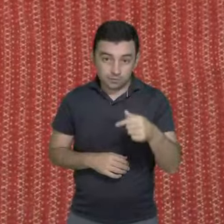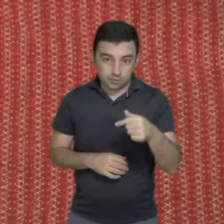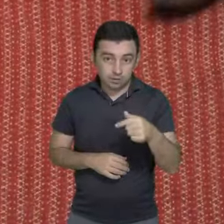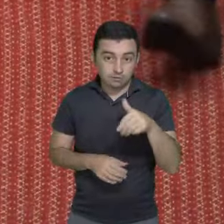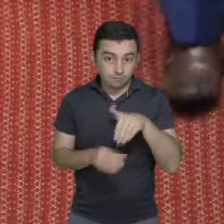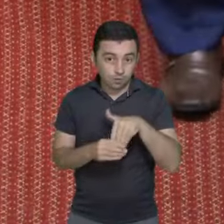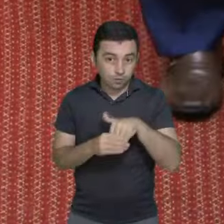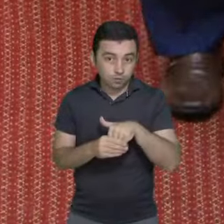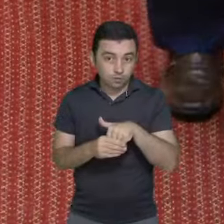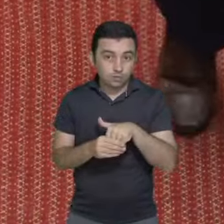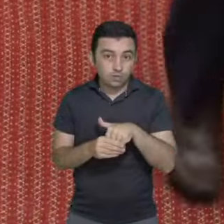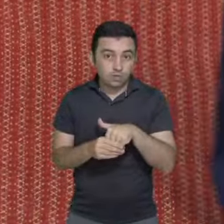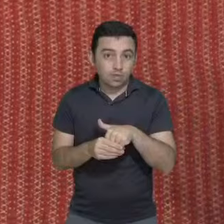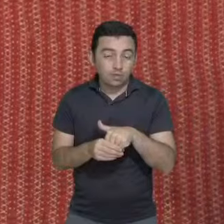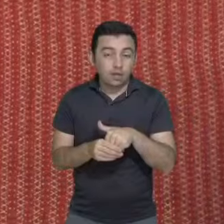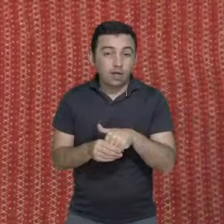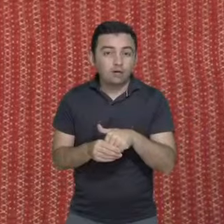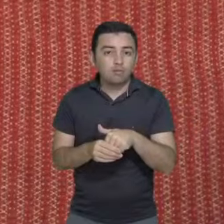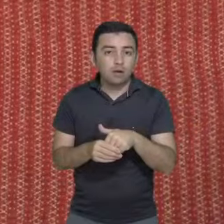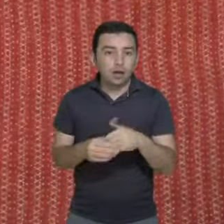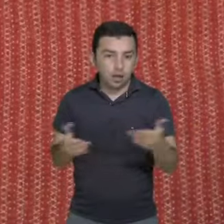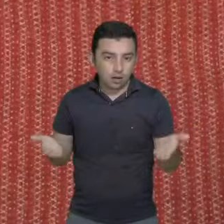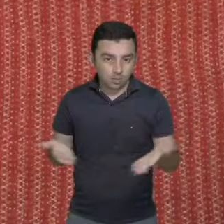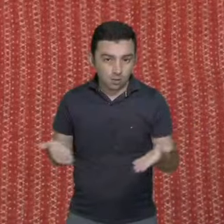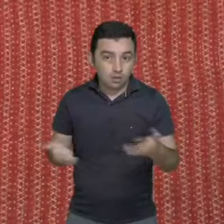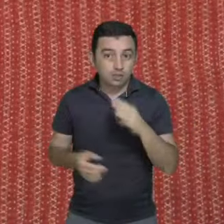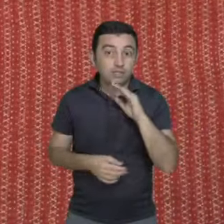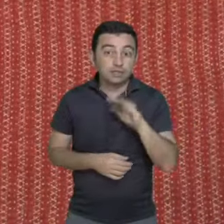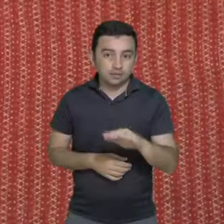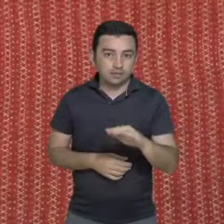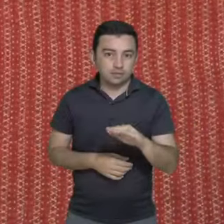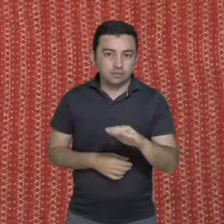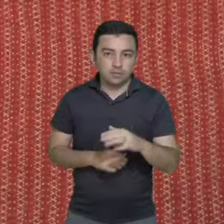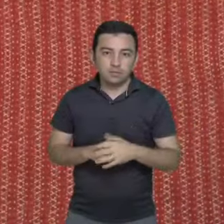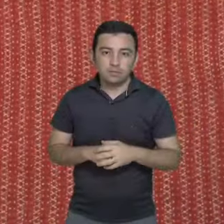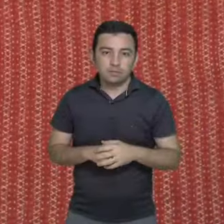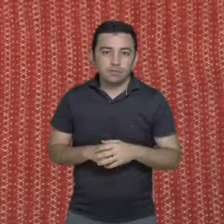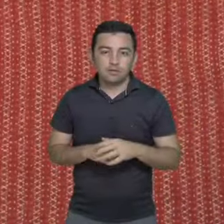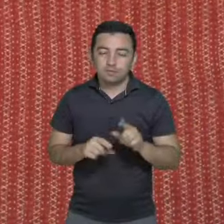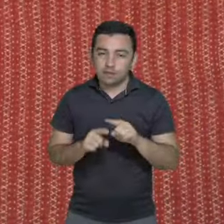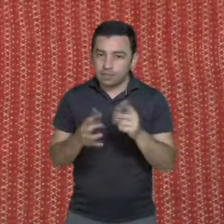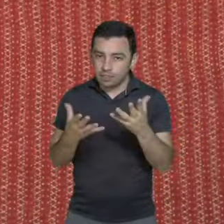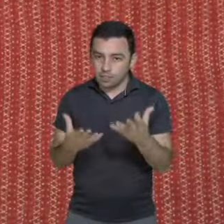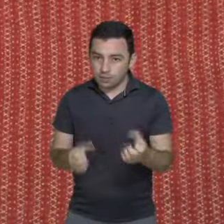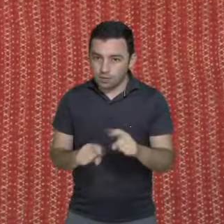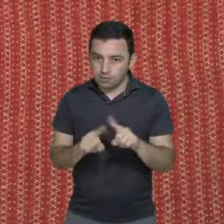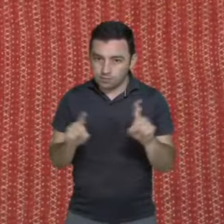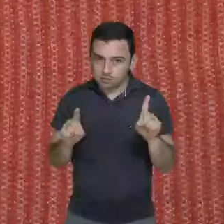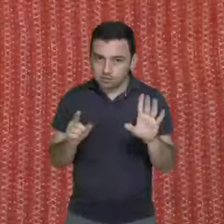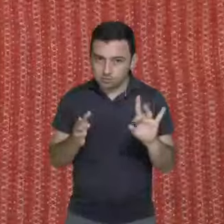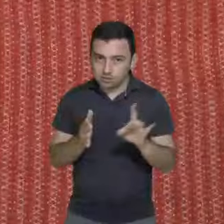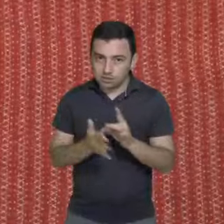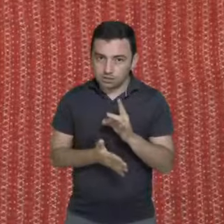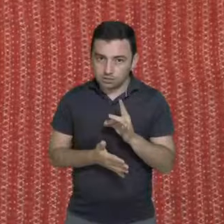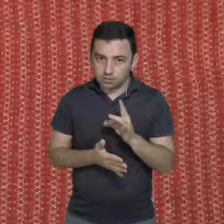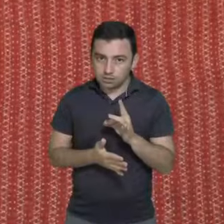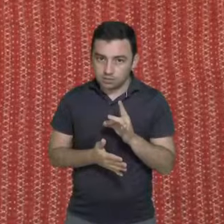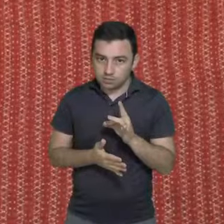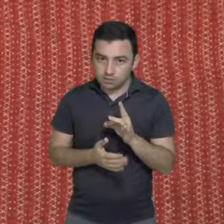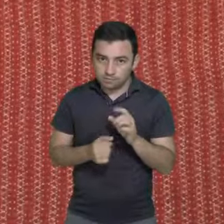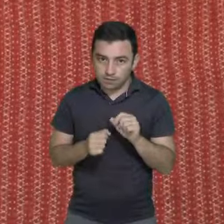votos dados na tarde de hoje, não aceitando o destaque para que se